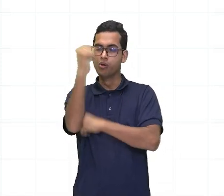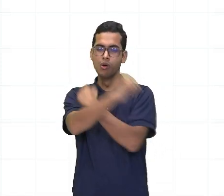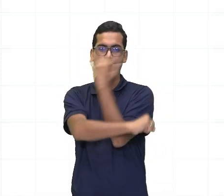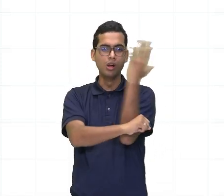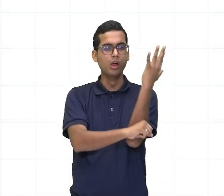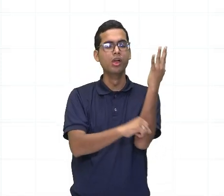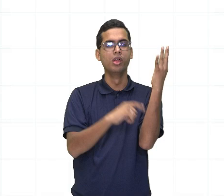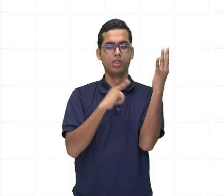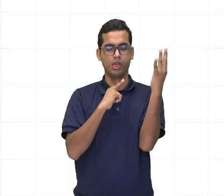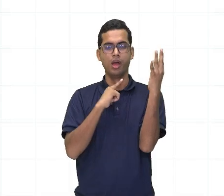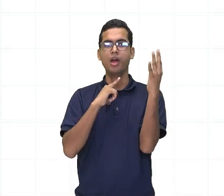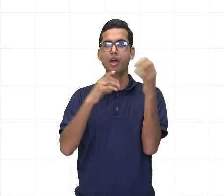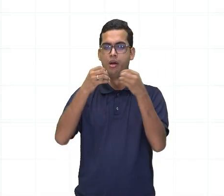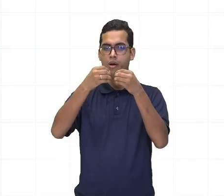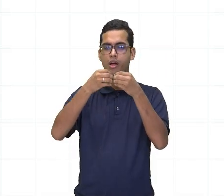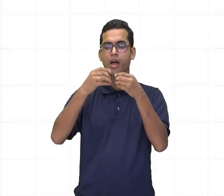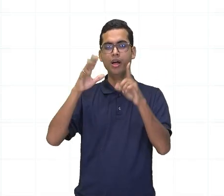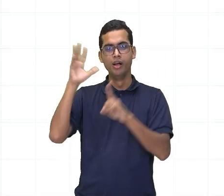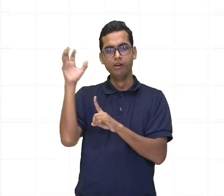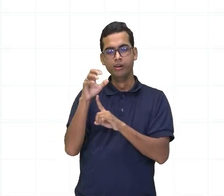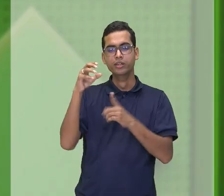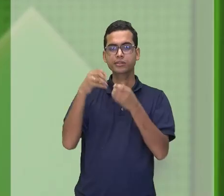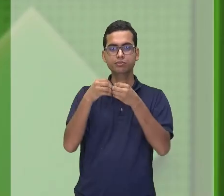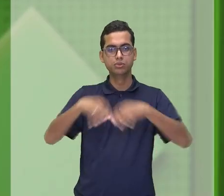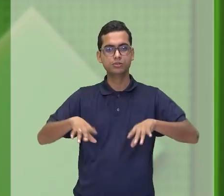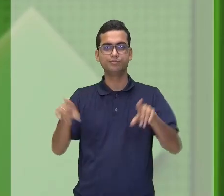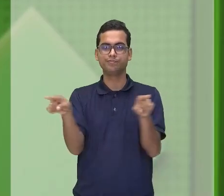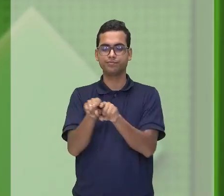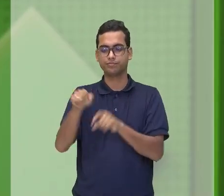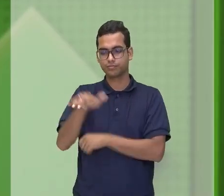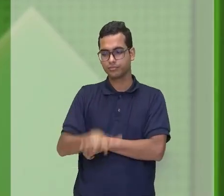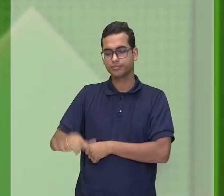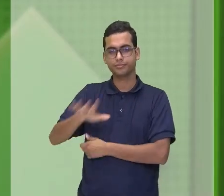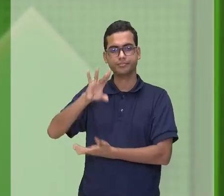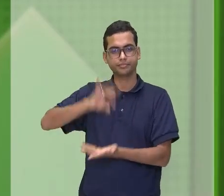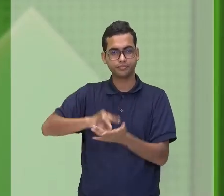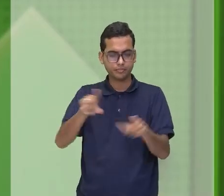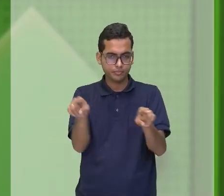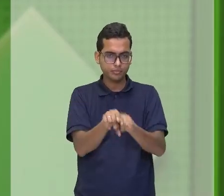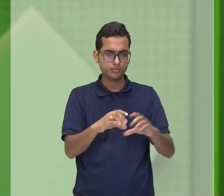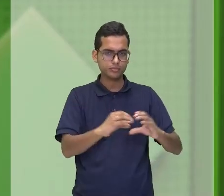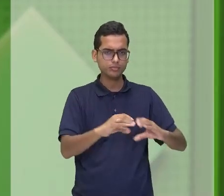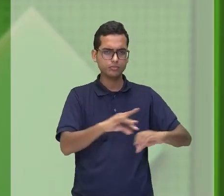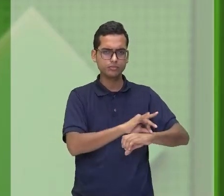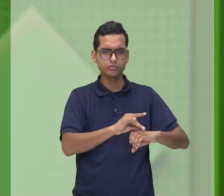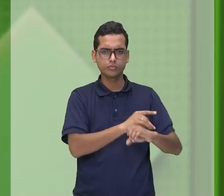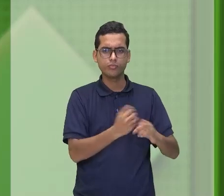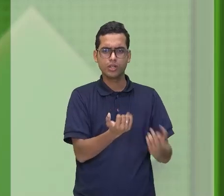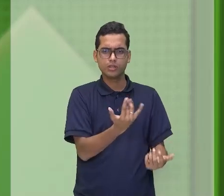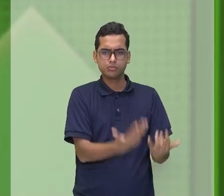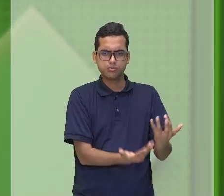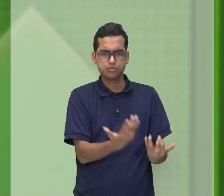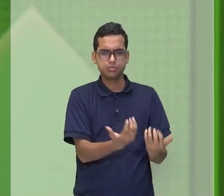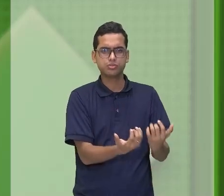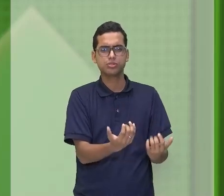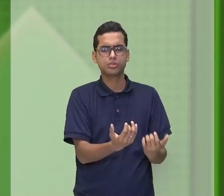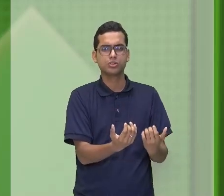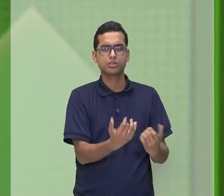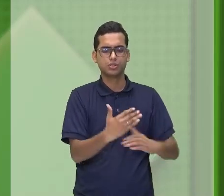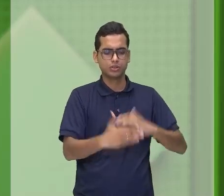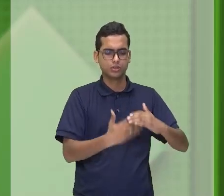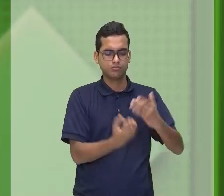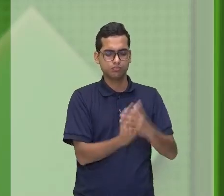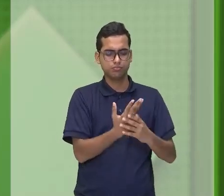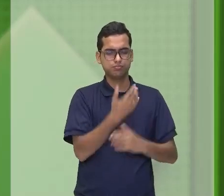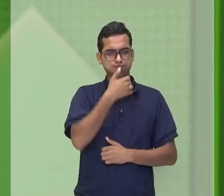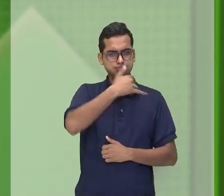processo de queima, né, desse combustível, é eliminado ali muitos gases e